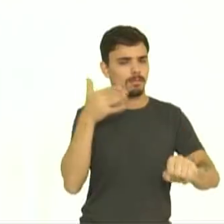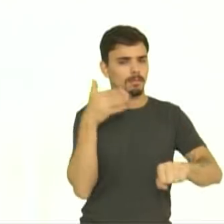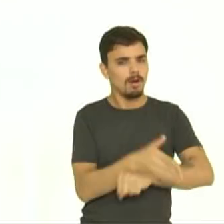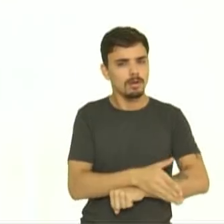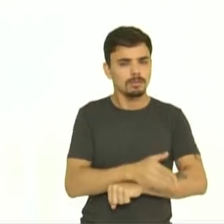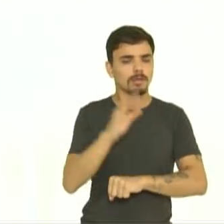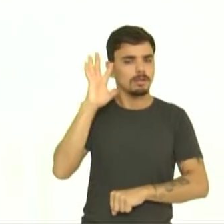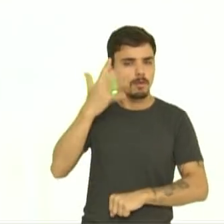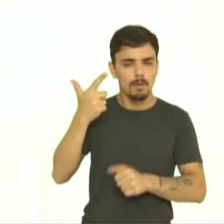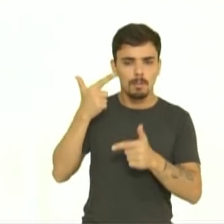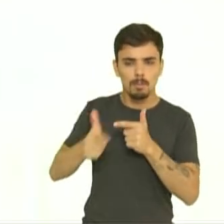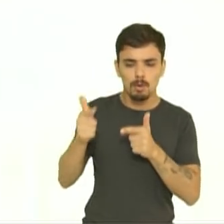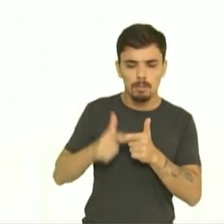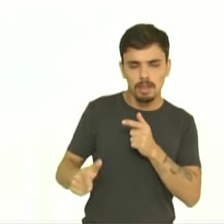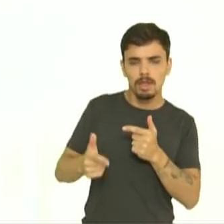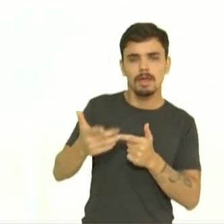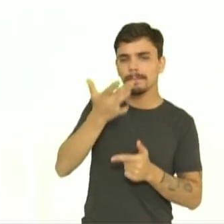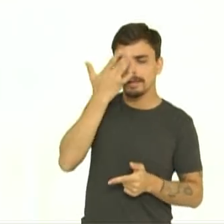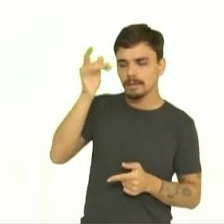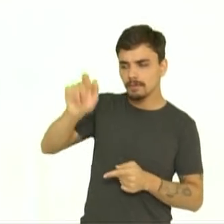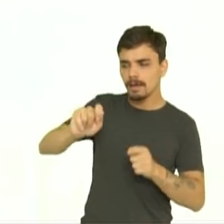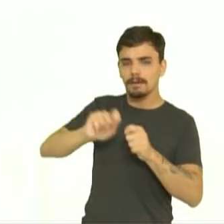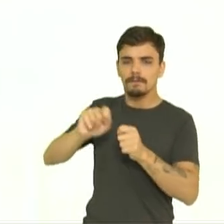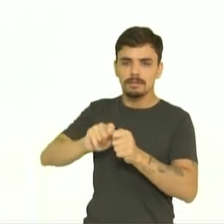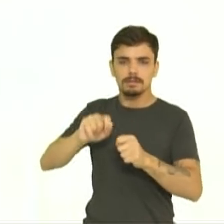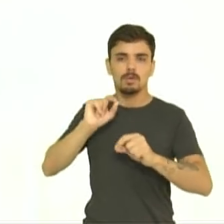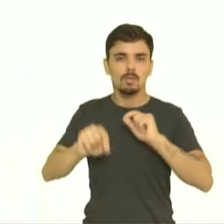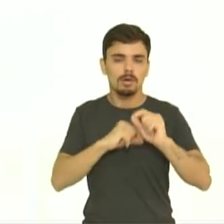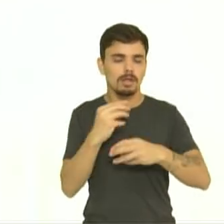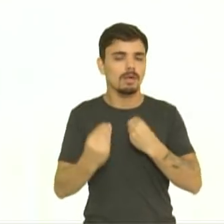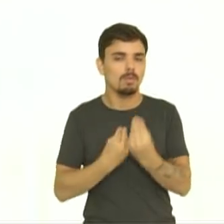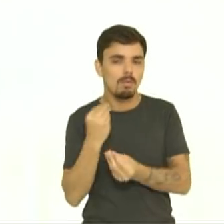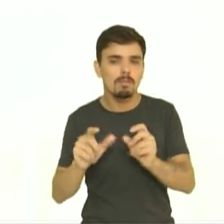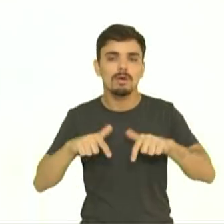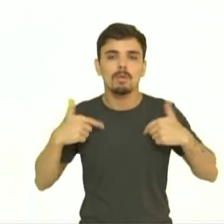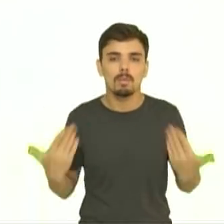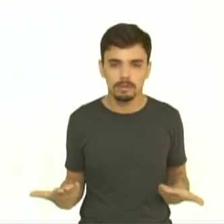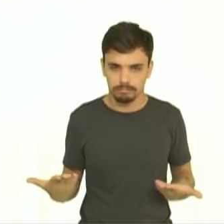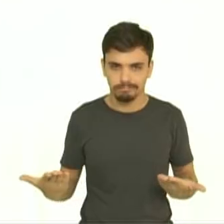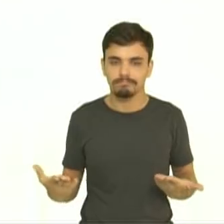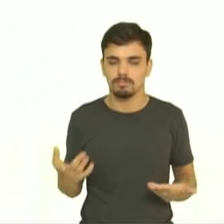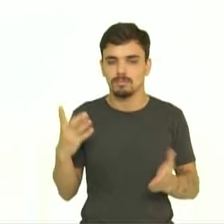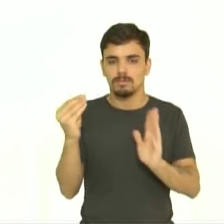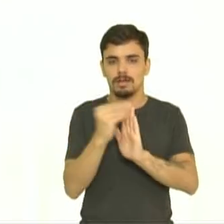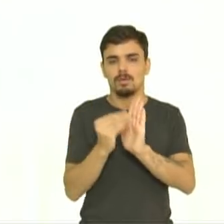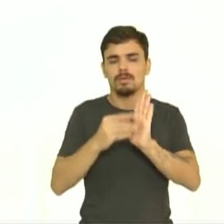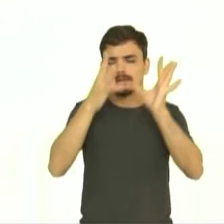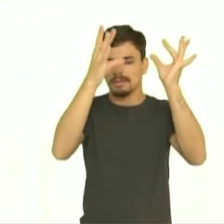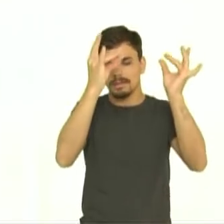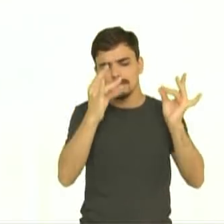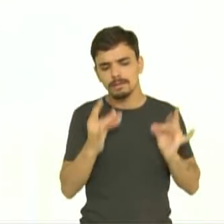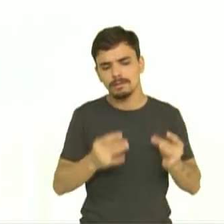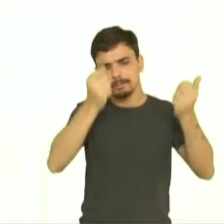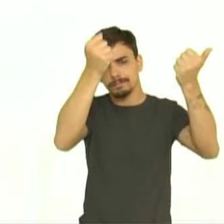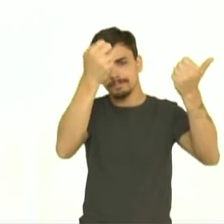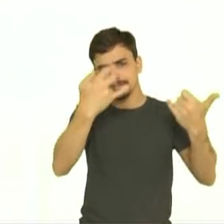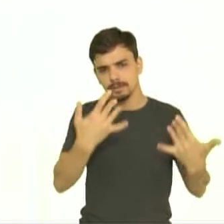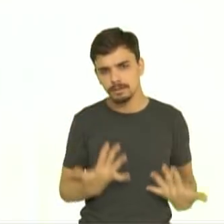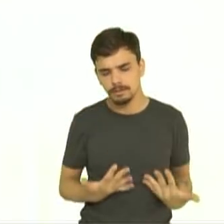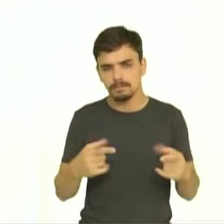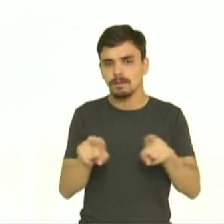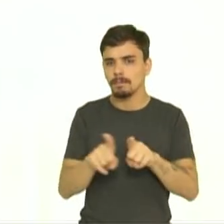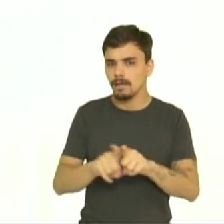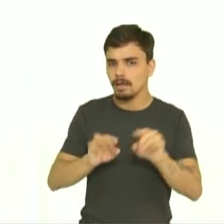intervenção? Propôs o quê? Quem vai fazer o quê? Quando? Como? Tudo isso você vai colocar ali, explicar bem explicadinho, deixa ali